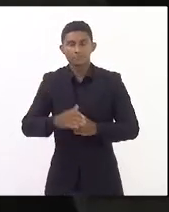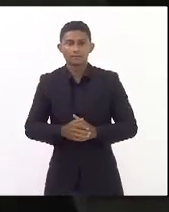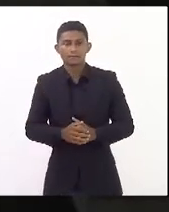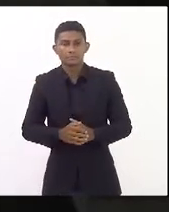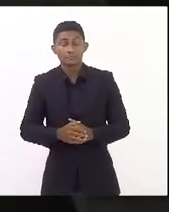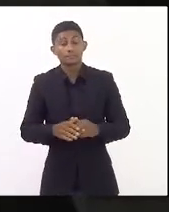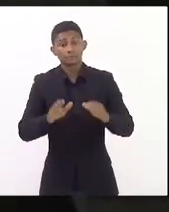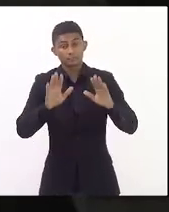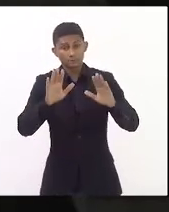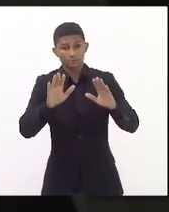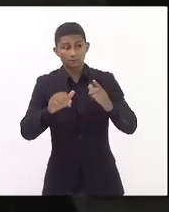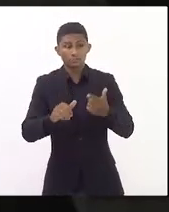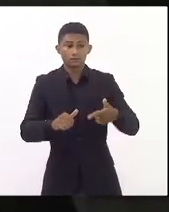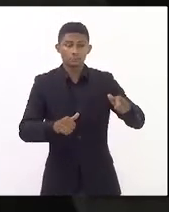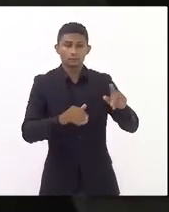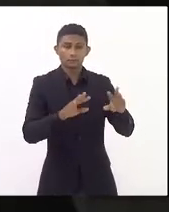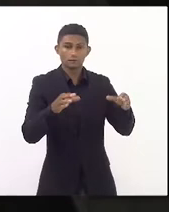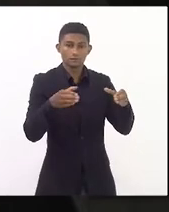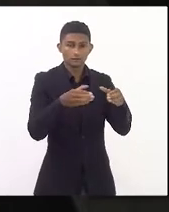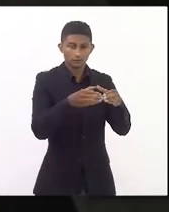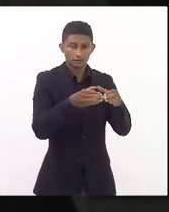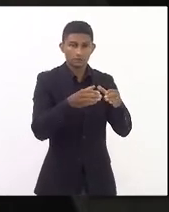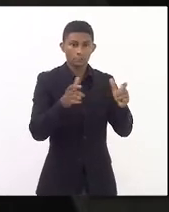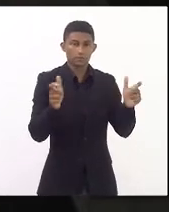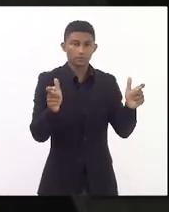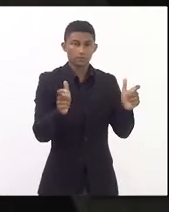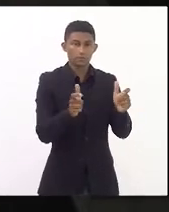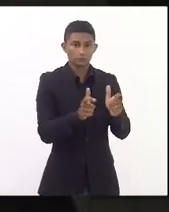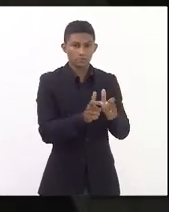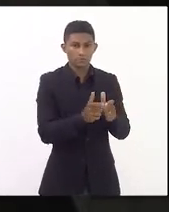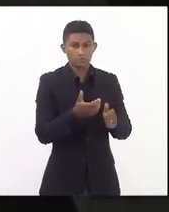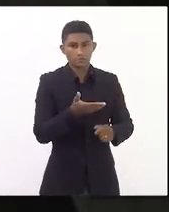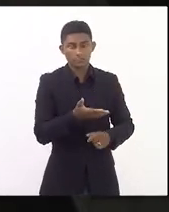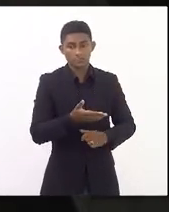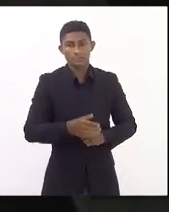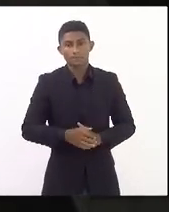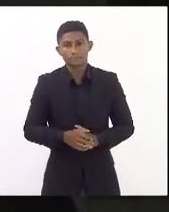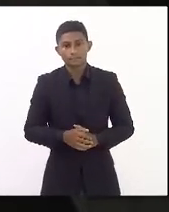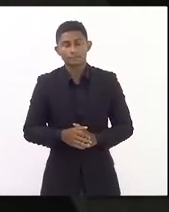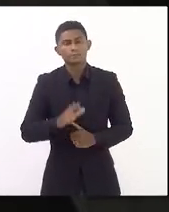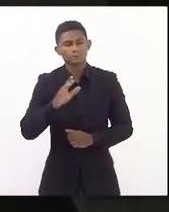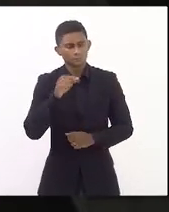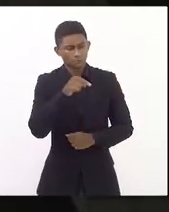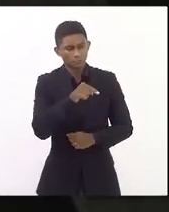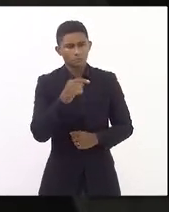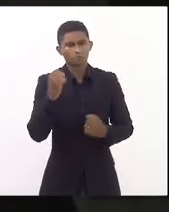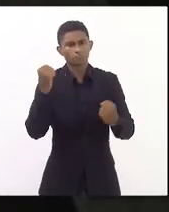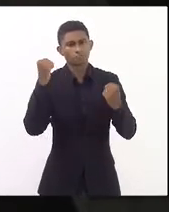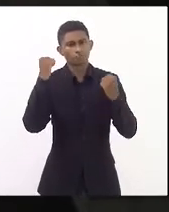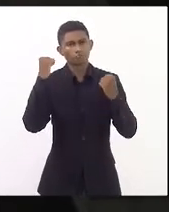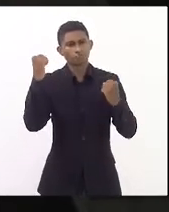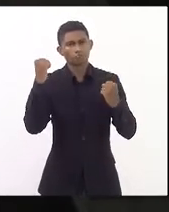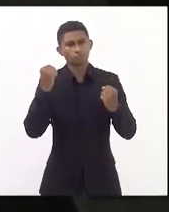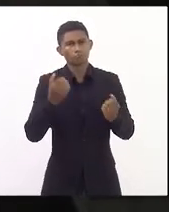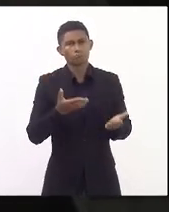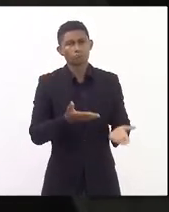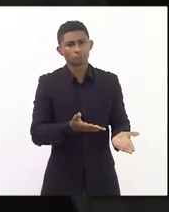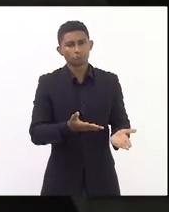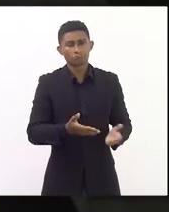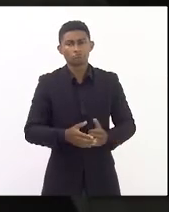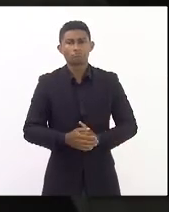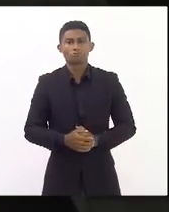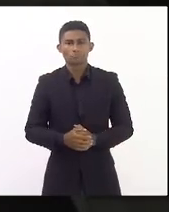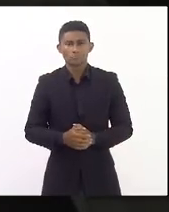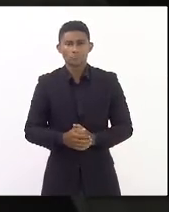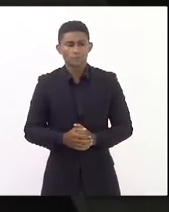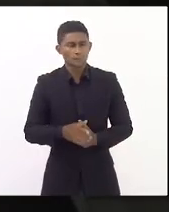numericamente inferior, mas substancialmente forte, que faz parte